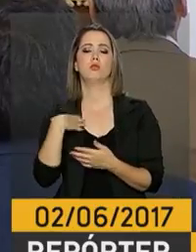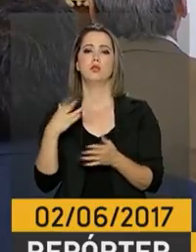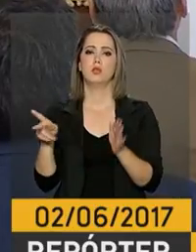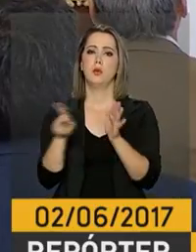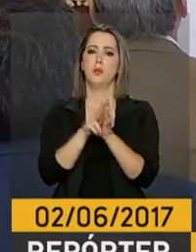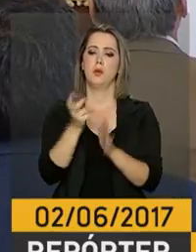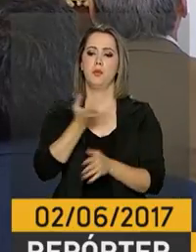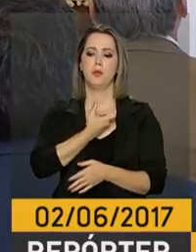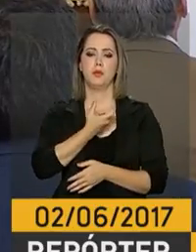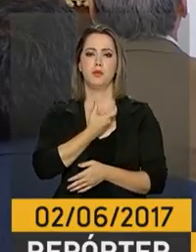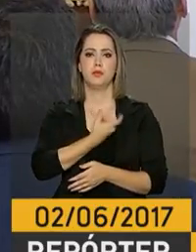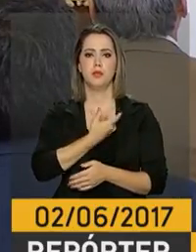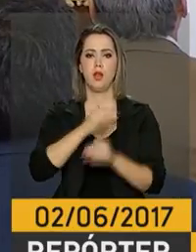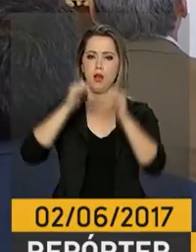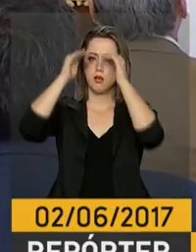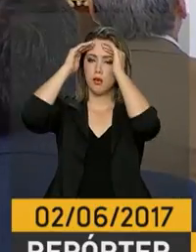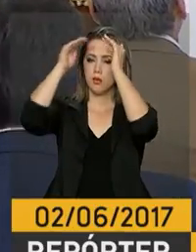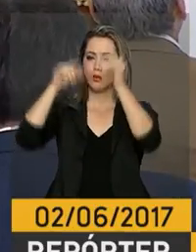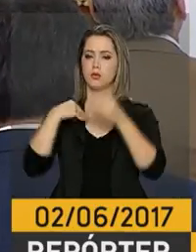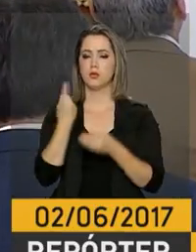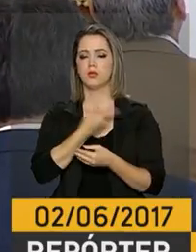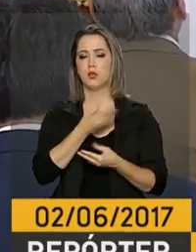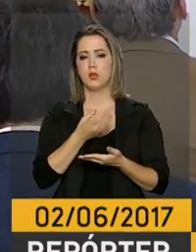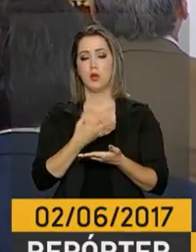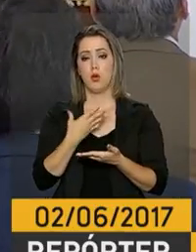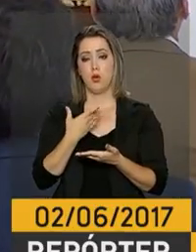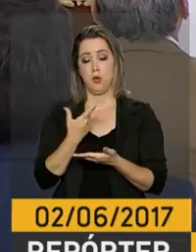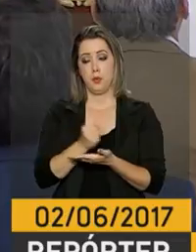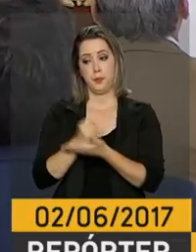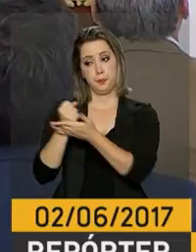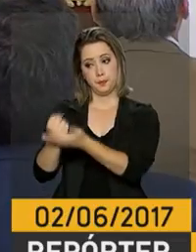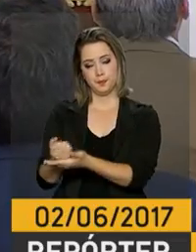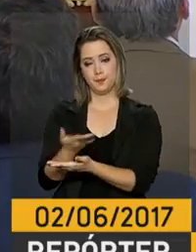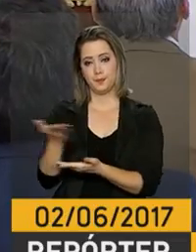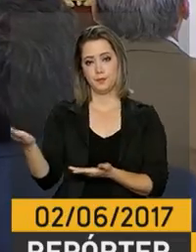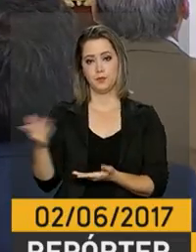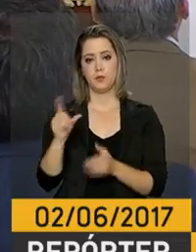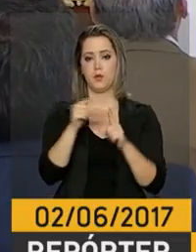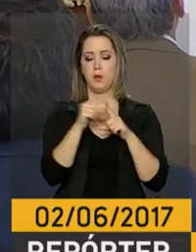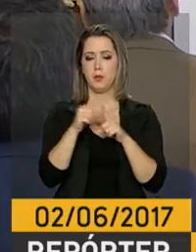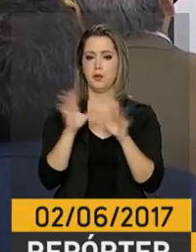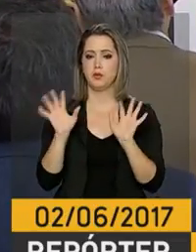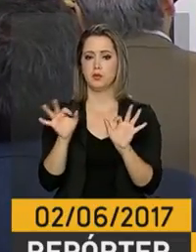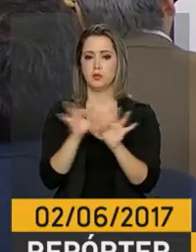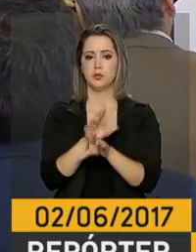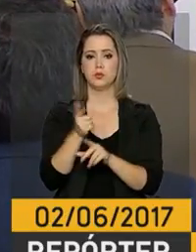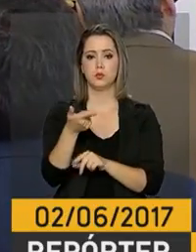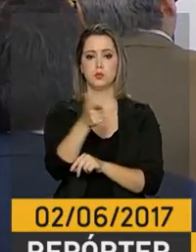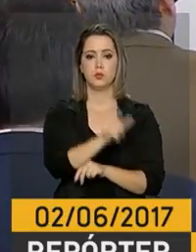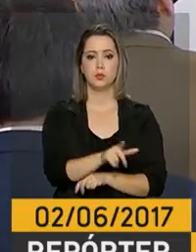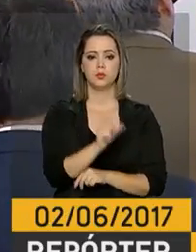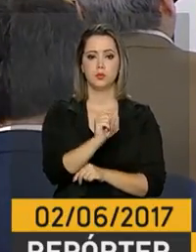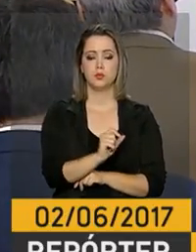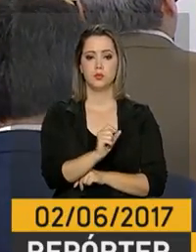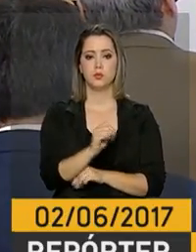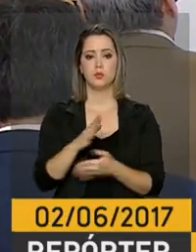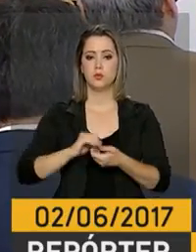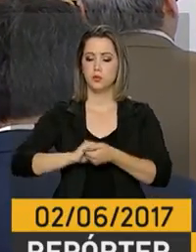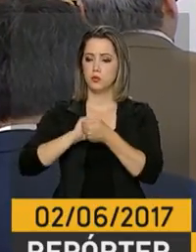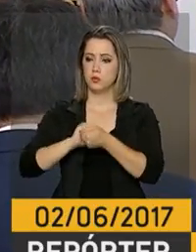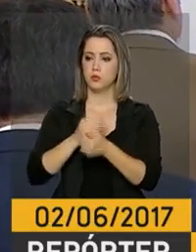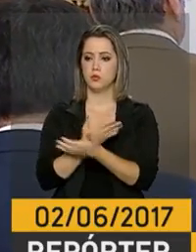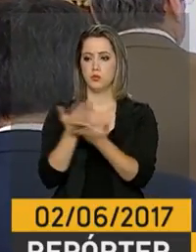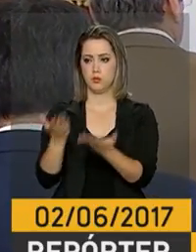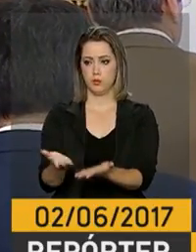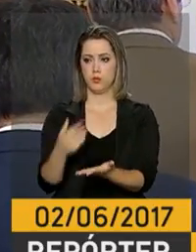metade a prata honraria que nós estamos concedendo ok palavras finais mais uma vez o